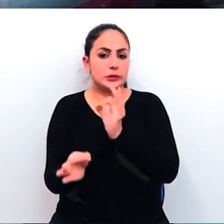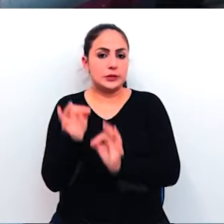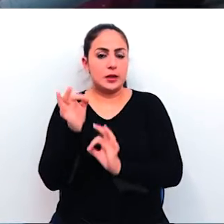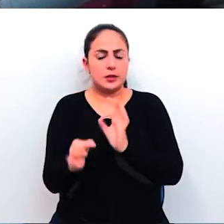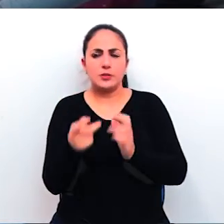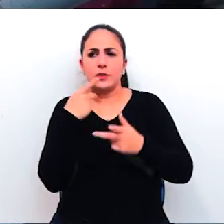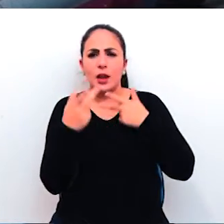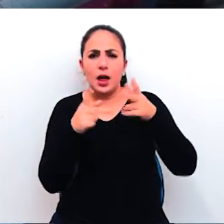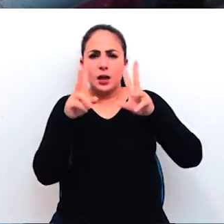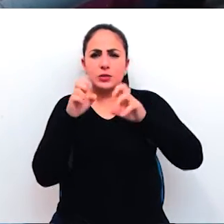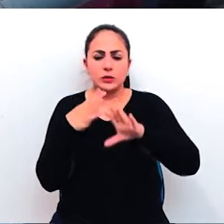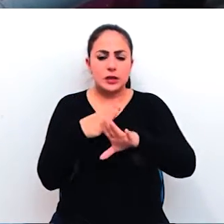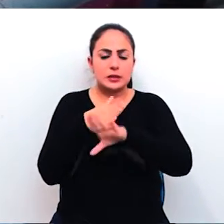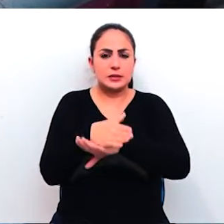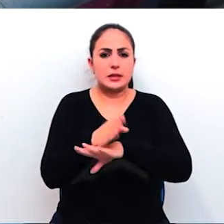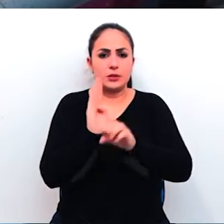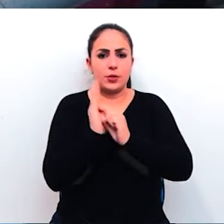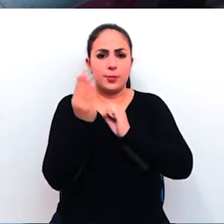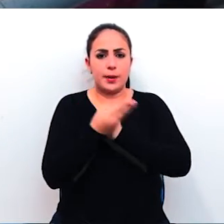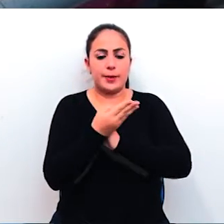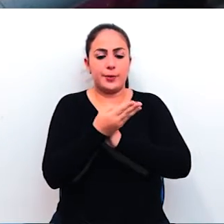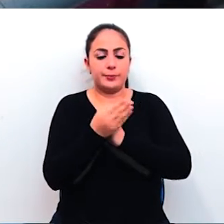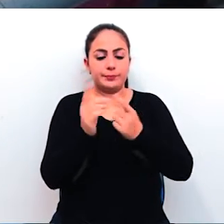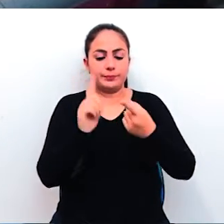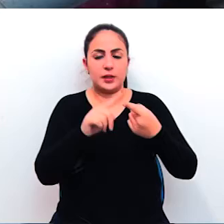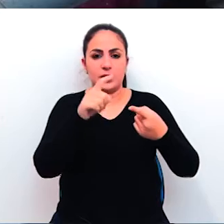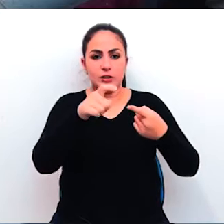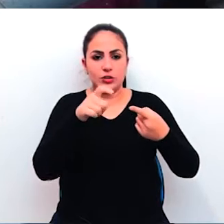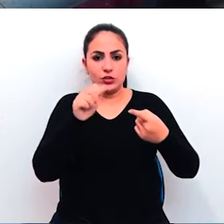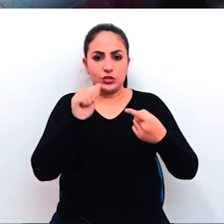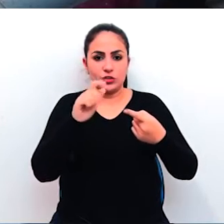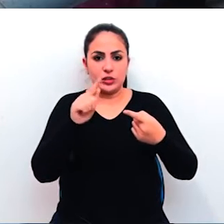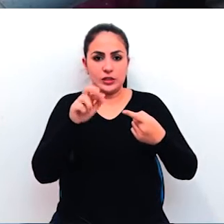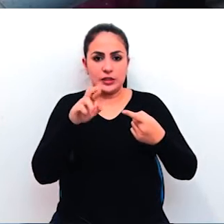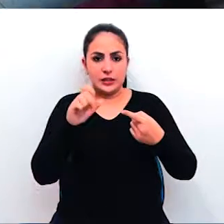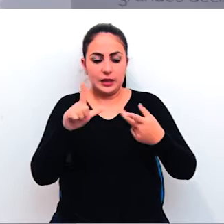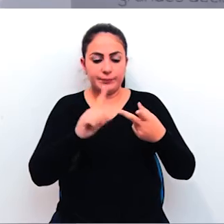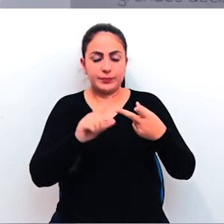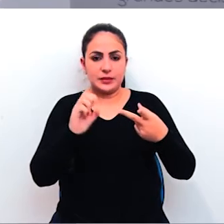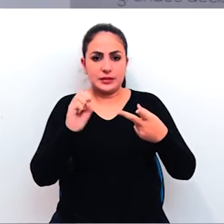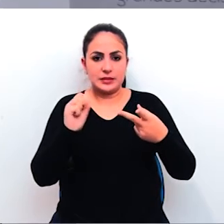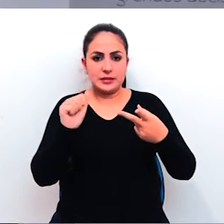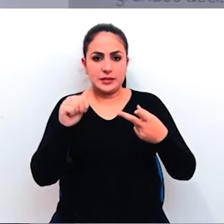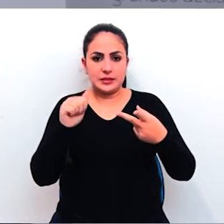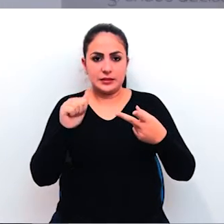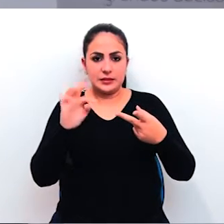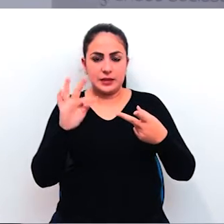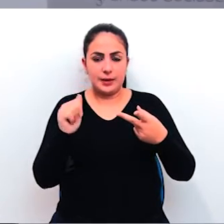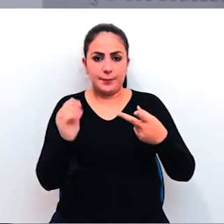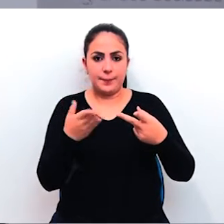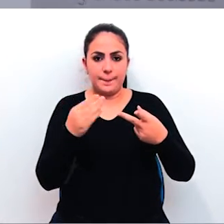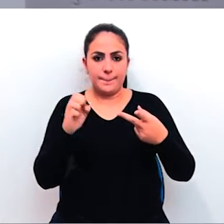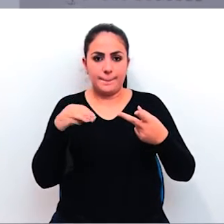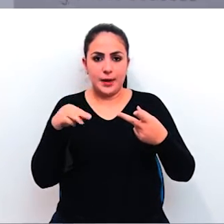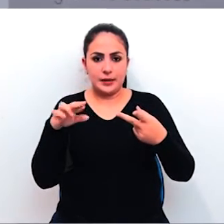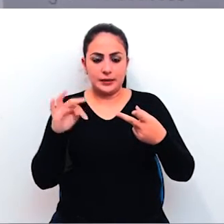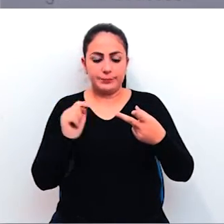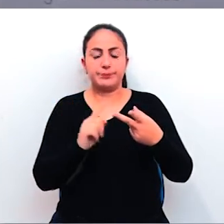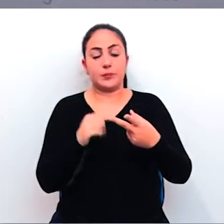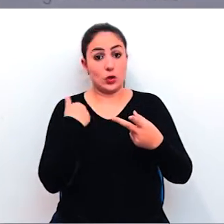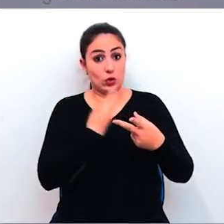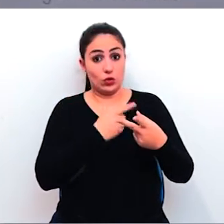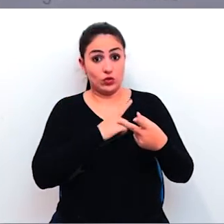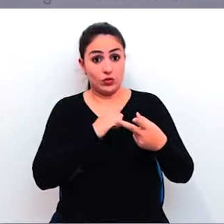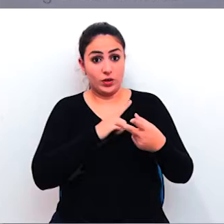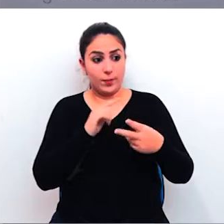tratar questões dos acessos aos bairros shangrilá e santa marta nós tivemos aquele trevo aquela aquela pimental